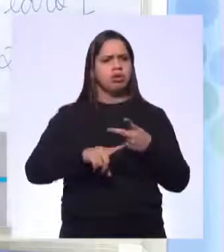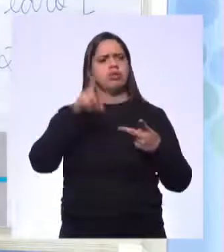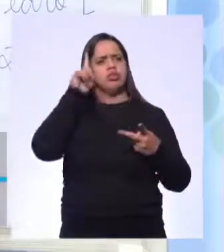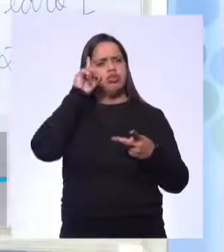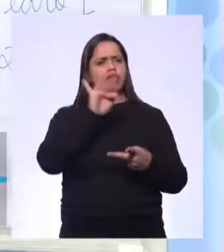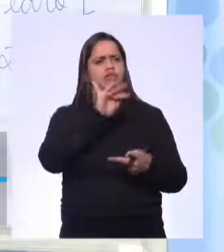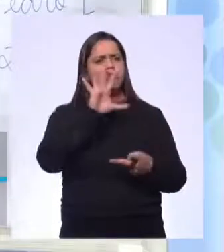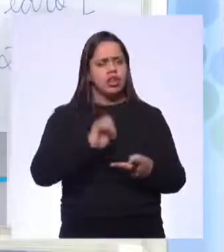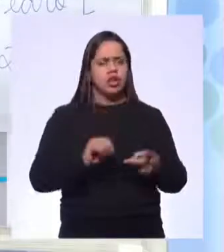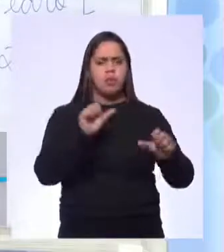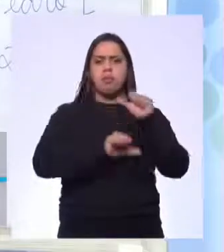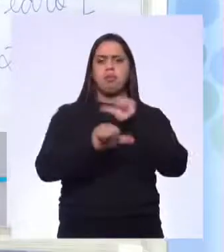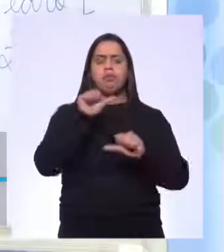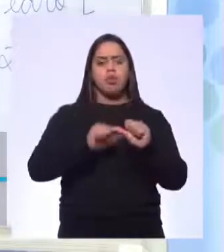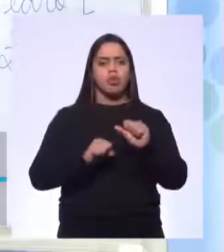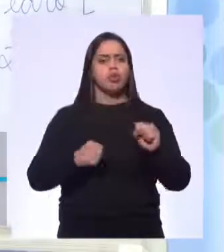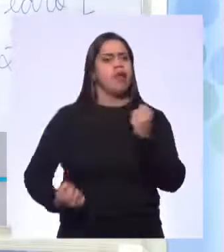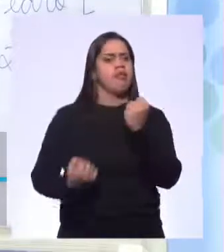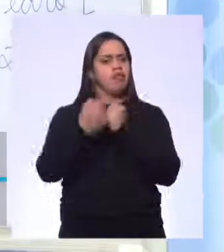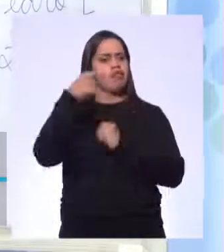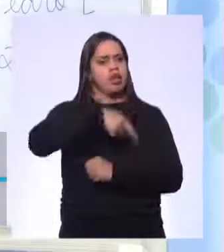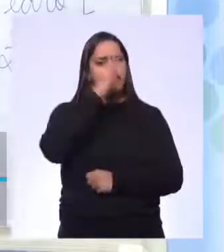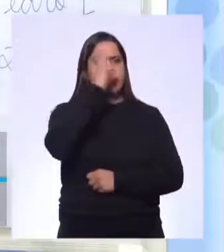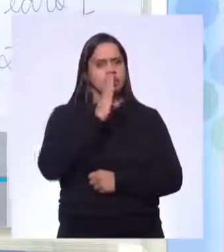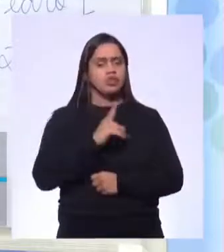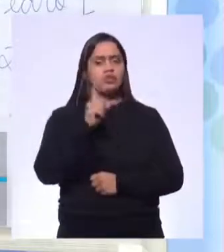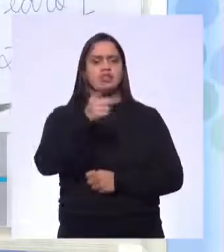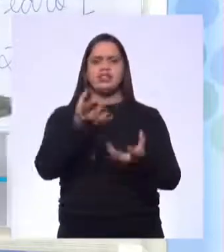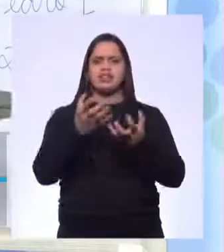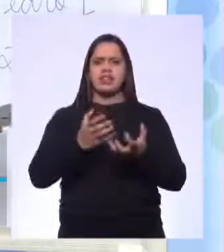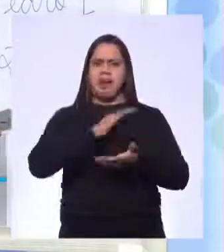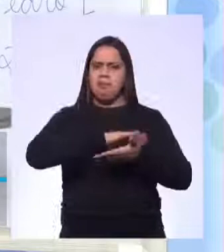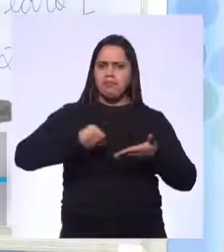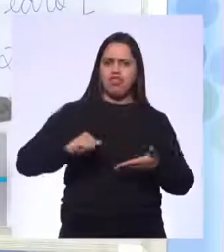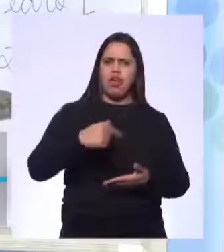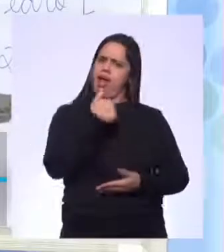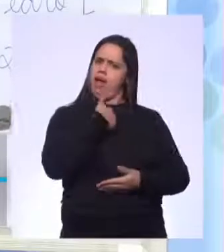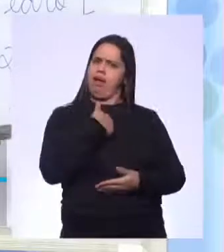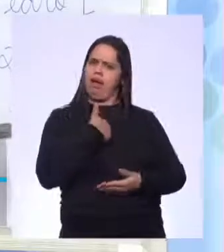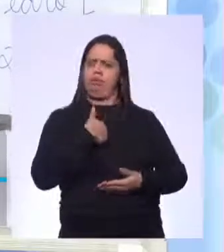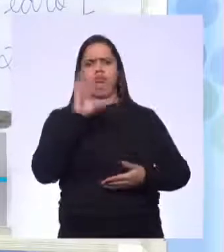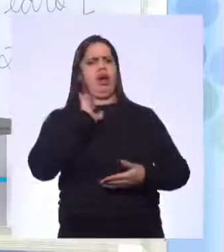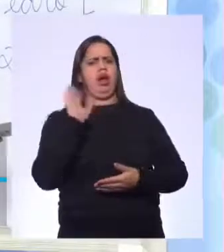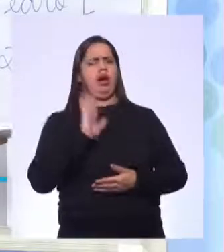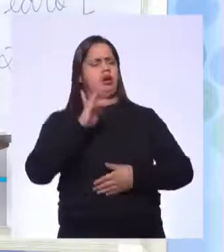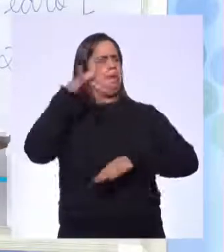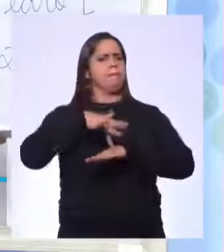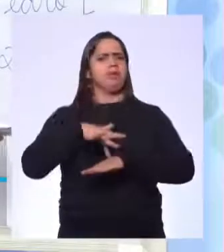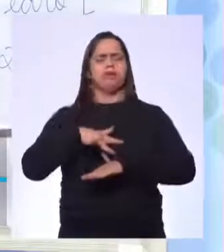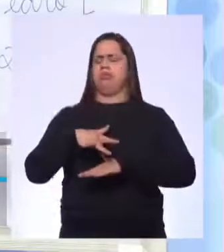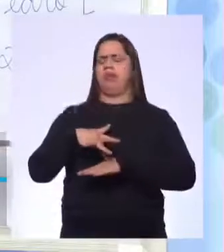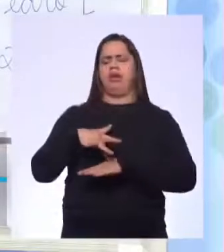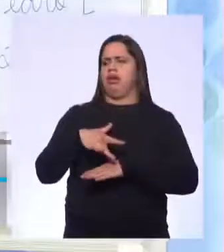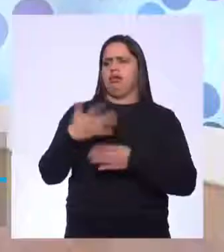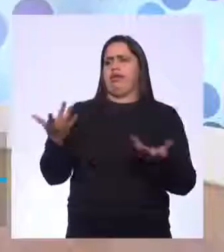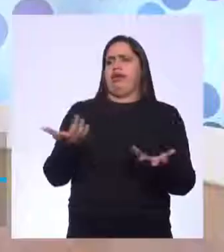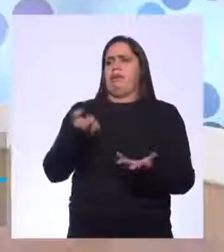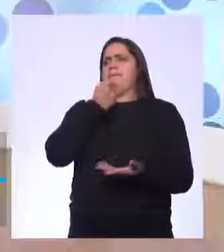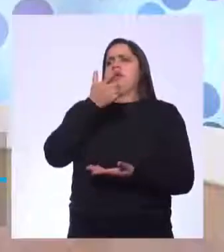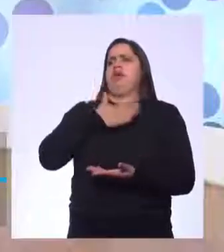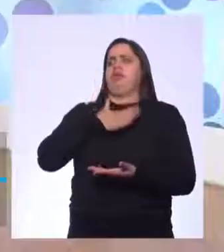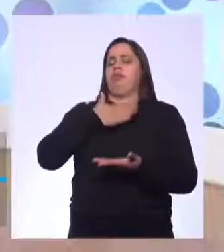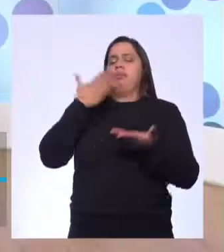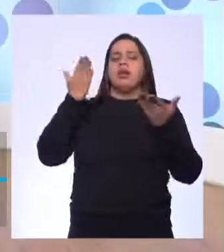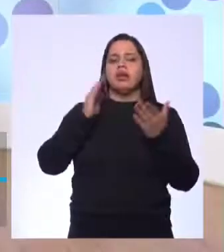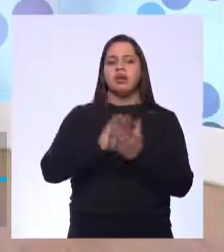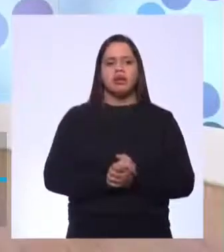mudo tudo para favorecer vocês, e vocês vão lá e me tira do processo? Que absurdo. É muito deboche isso, né?